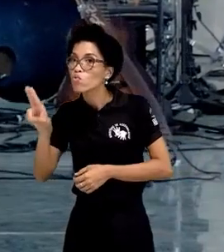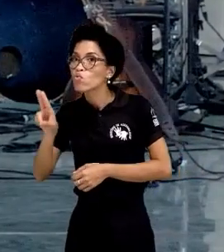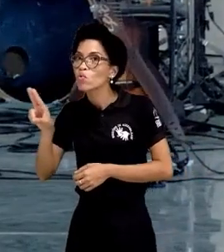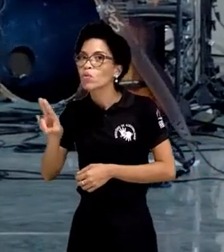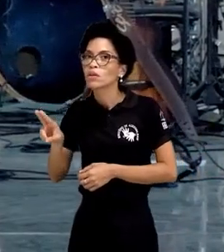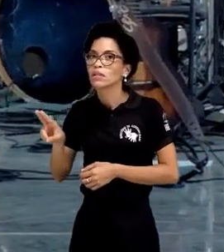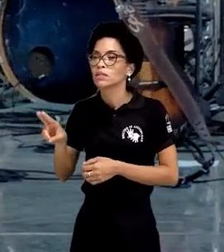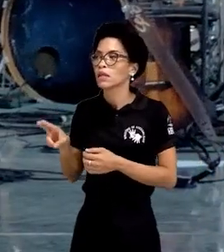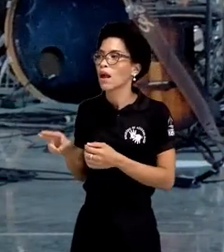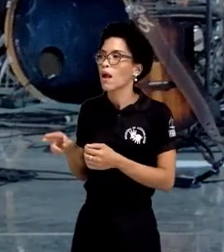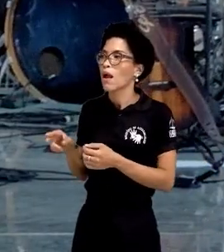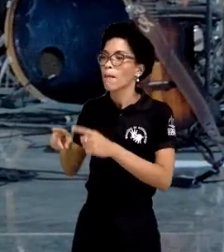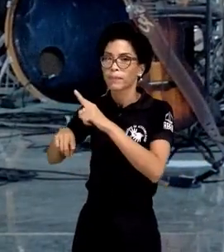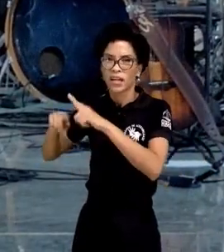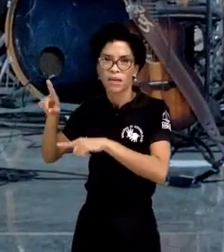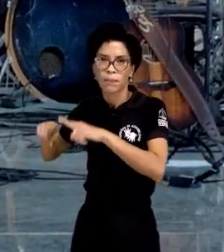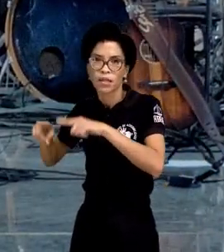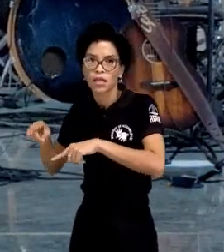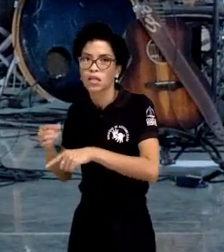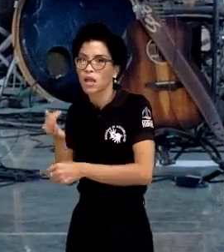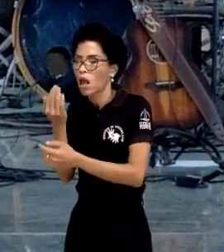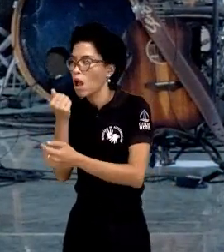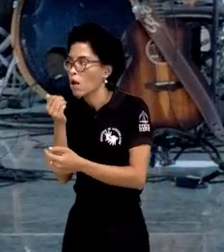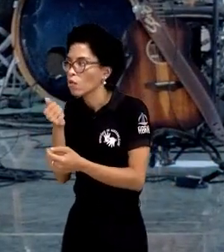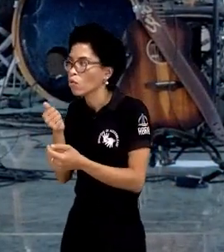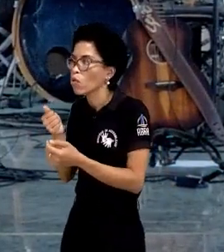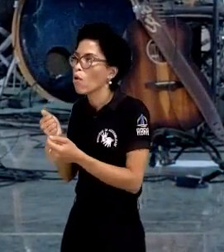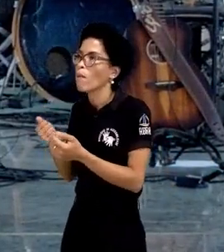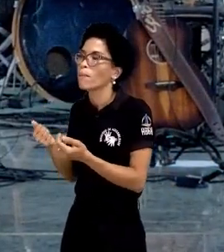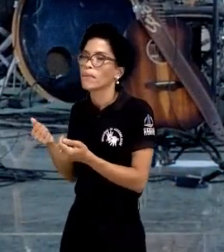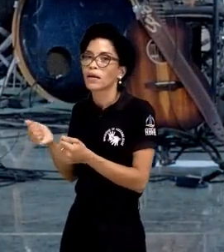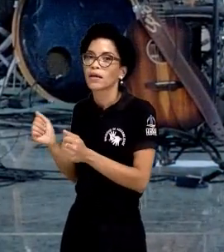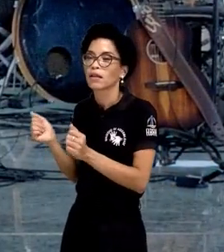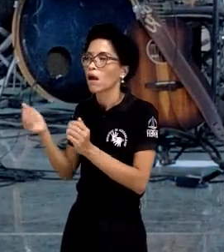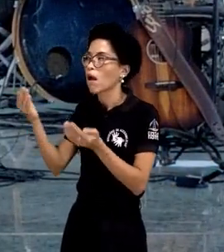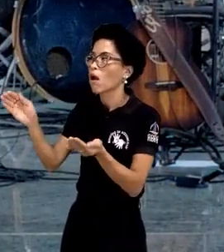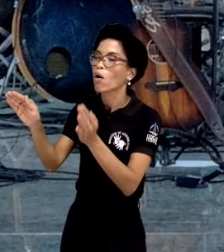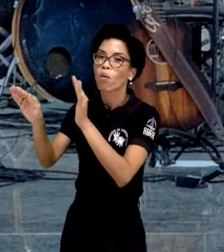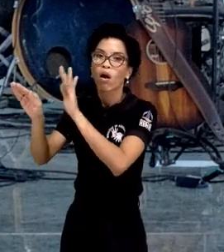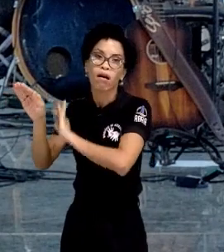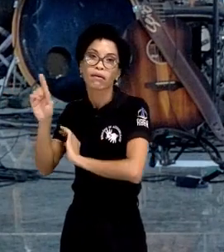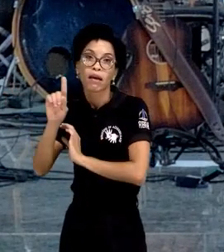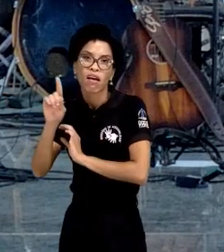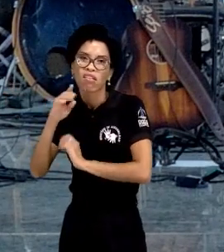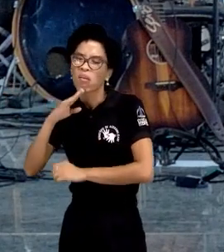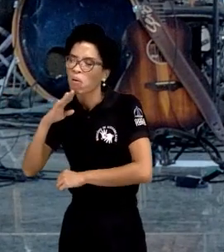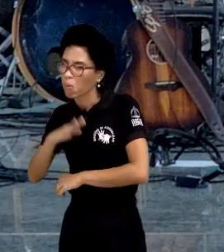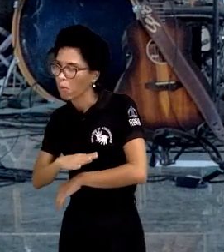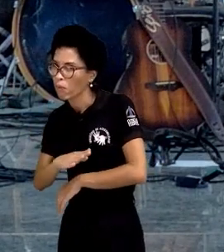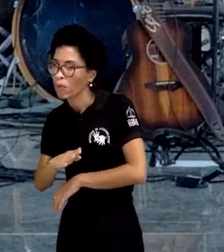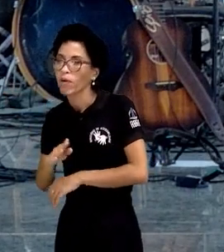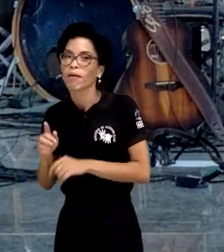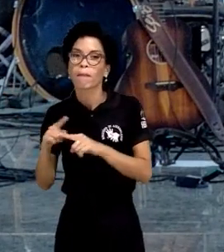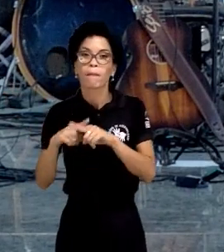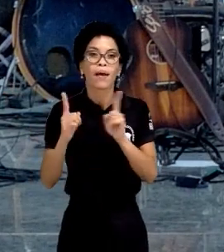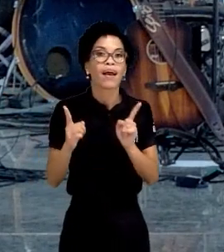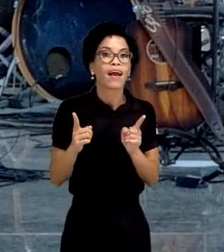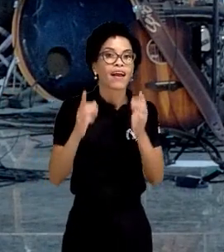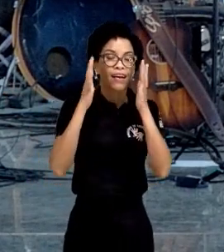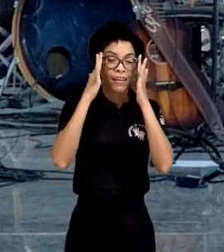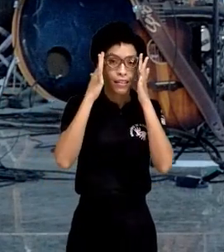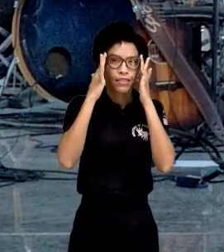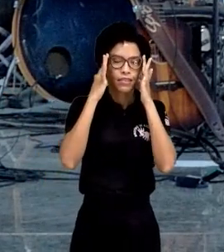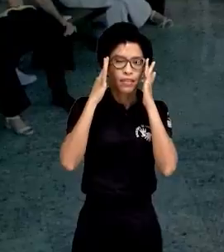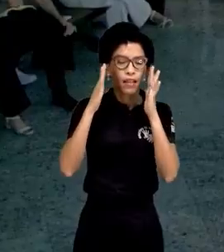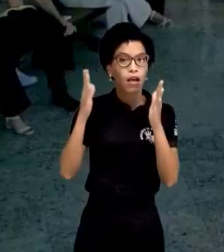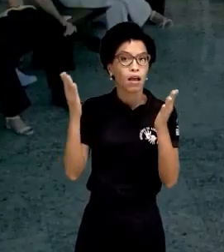está acostumado mesmo. É sal sendo usado para dar sabor. Você, quando é mais jovem, que não